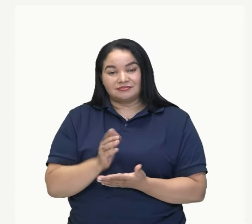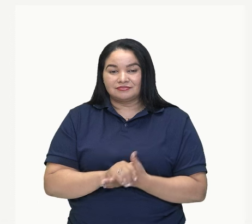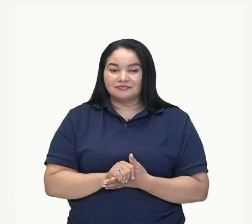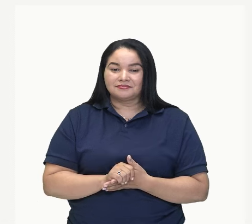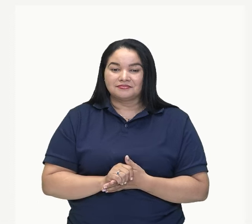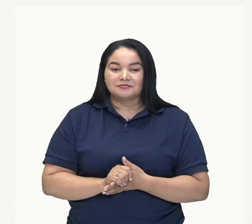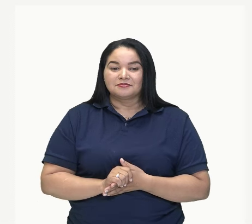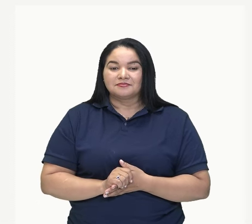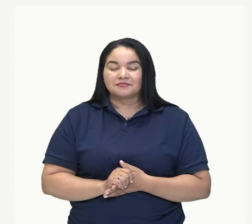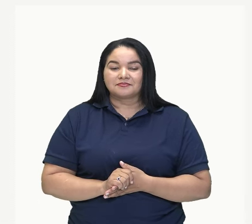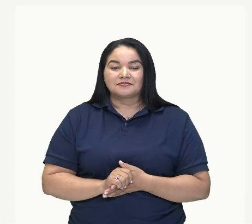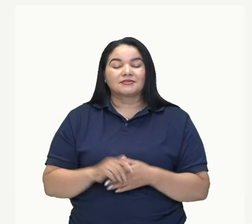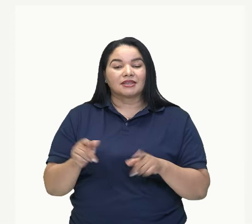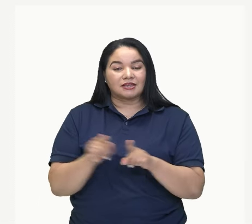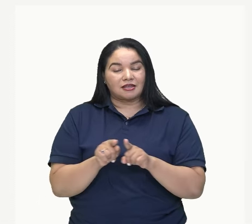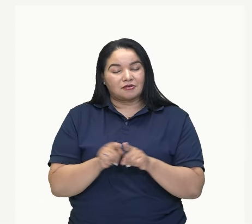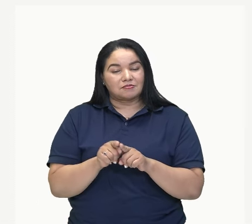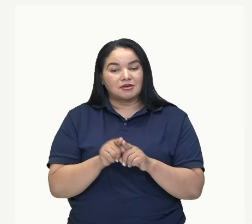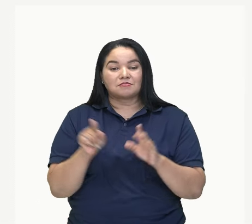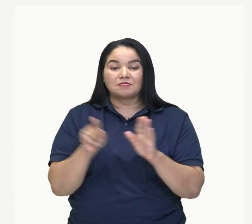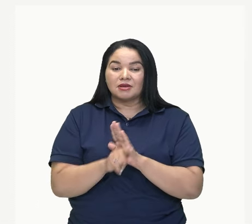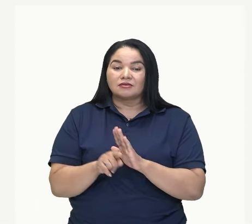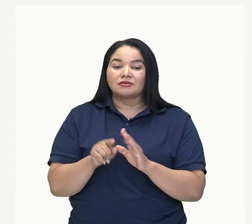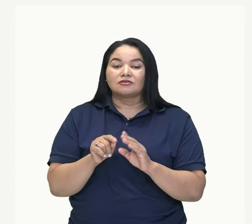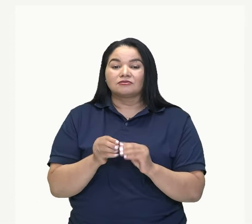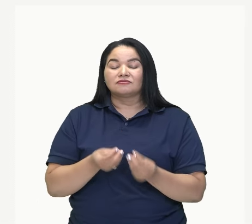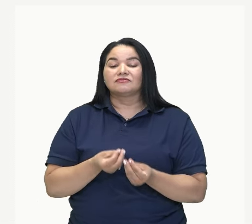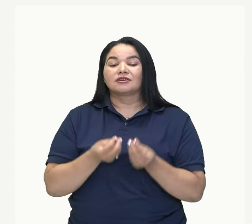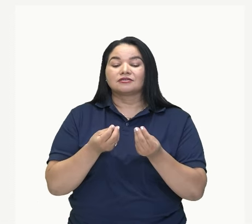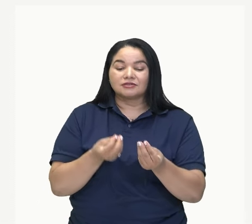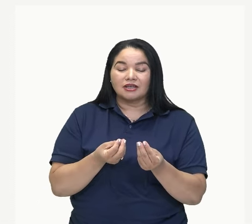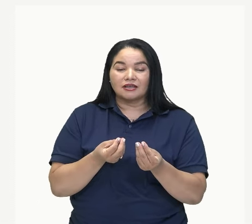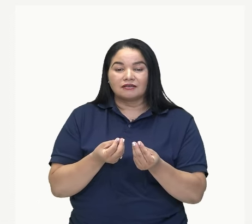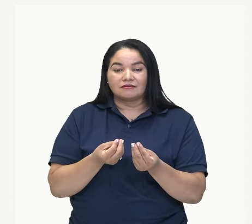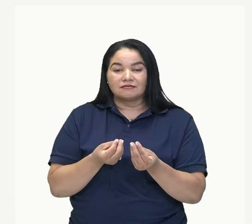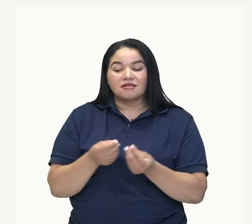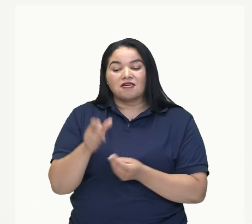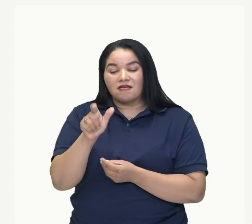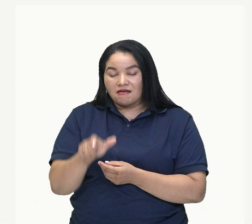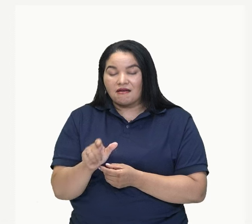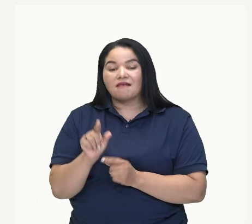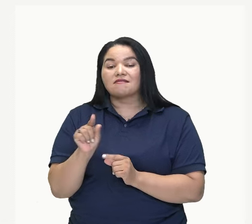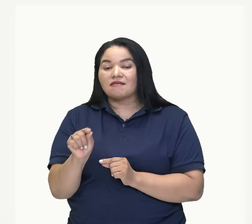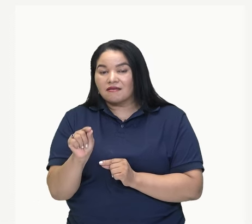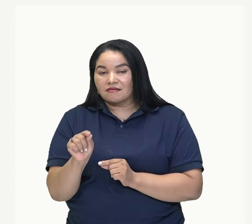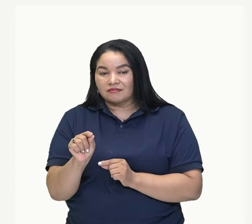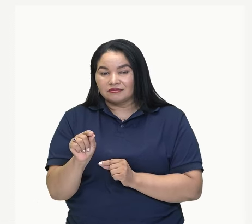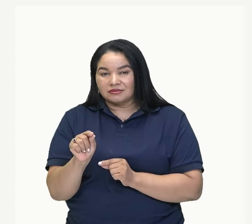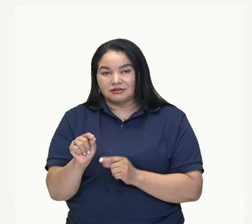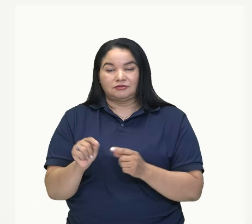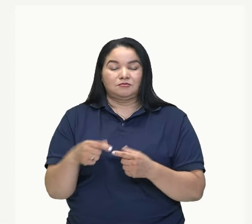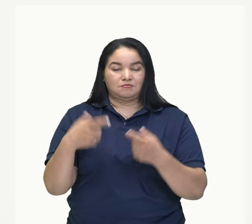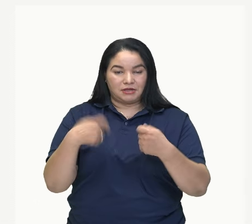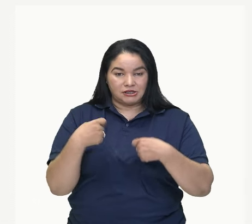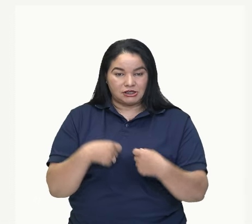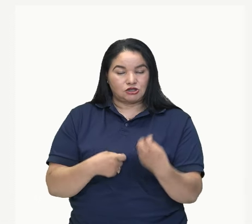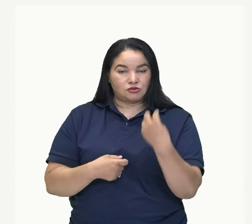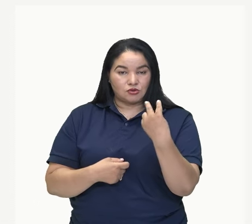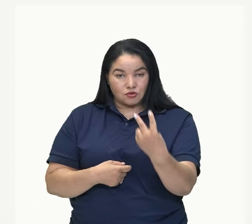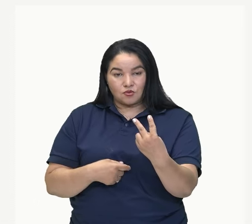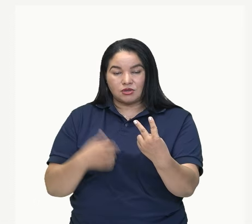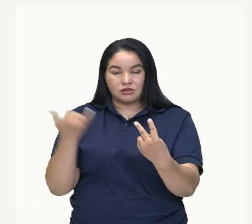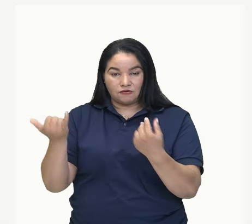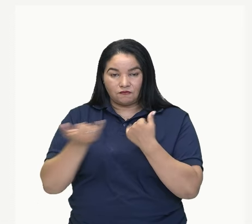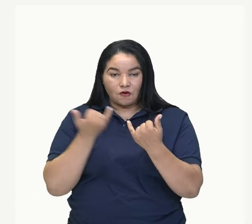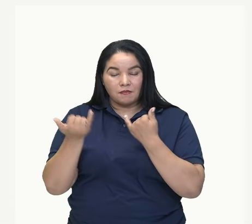Aí, também perguntaria, ofereceu o quê a quem? Nota que eu preciso das duas informações para que tudo fique